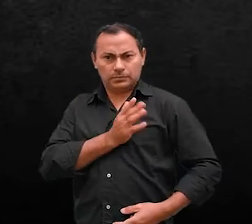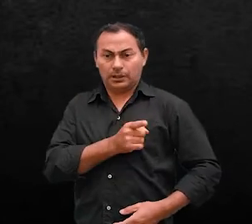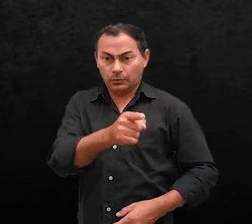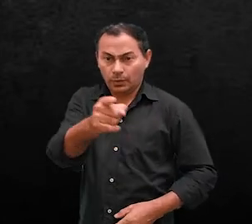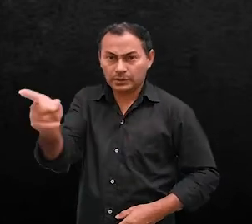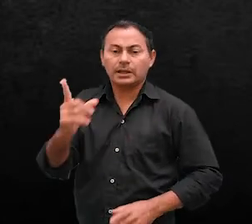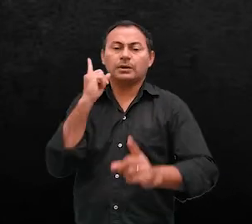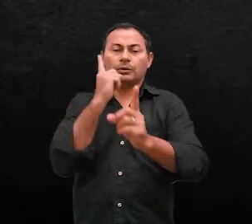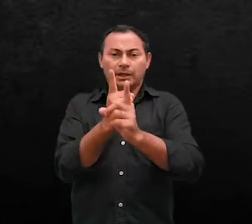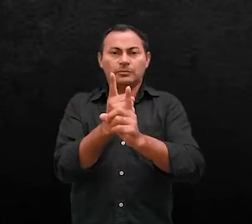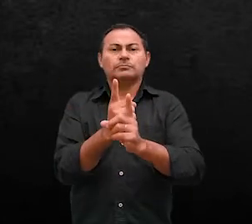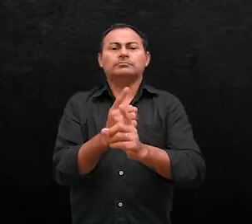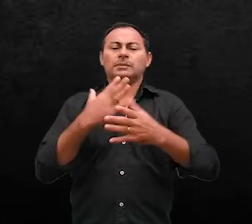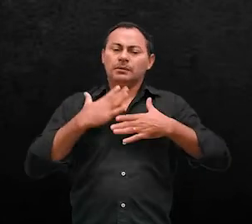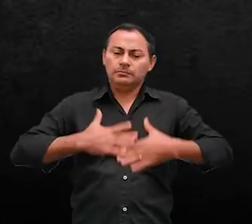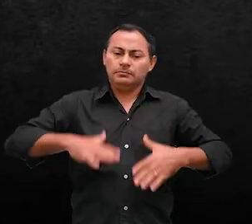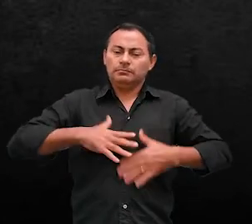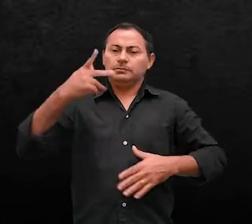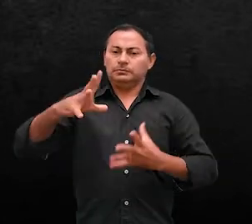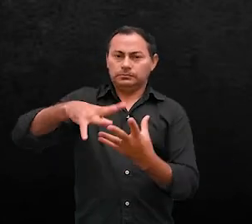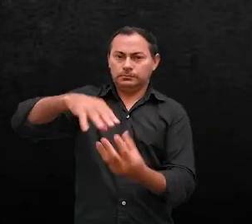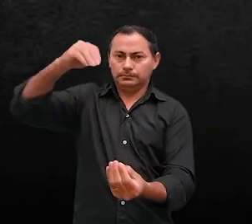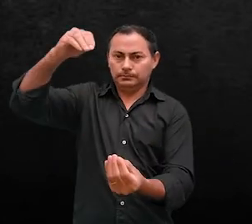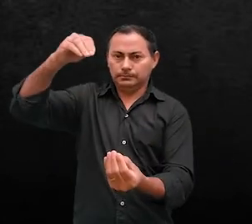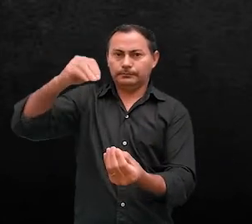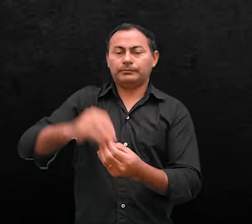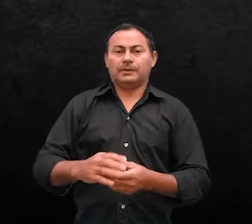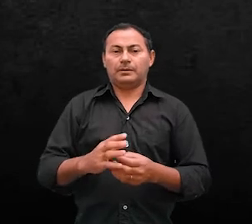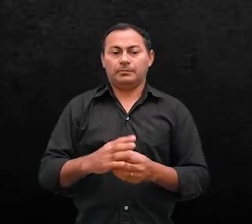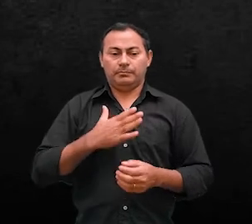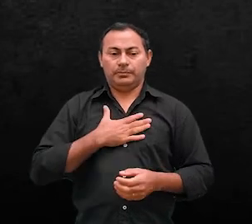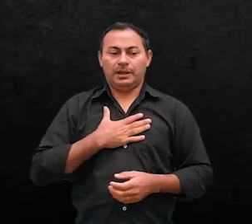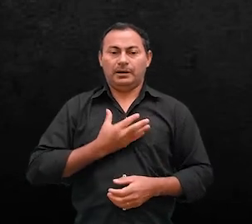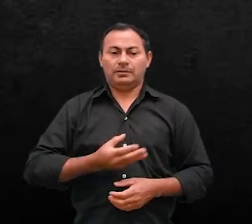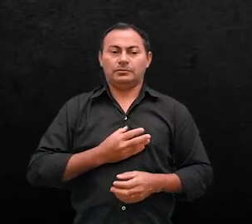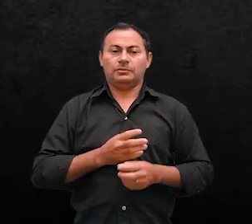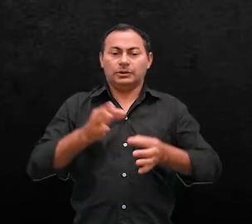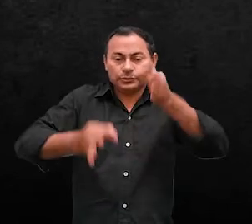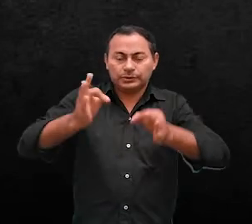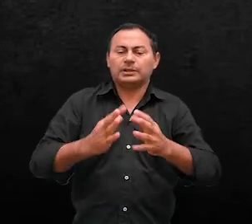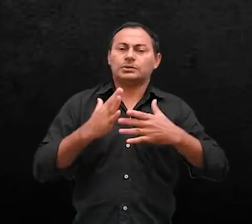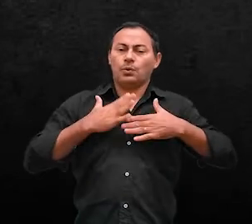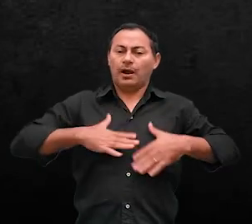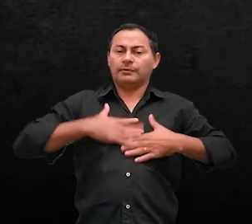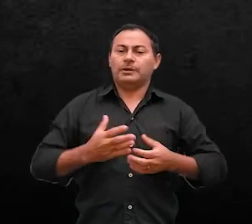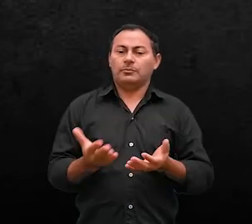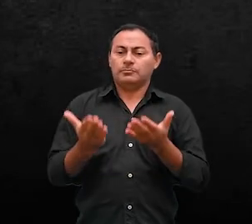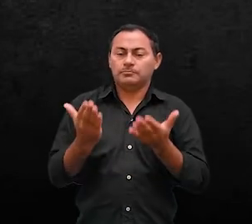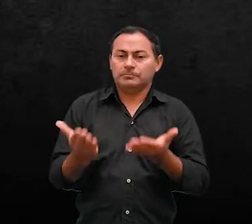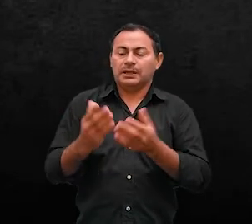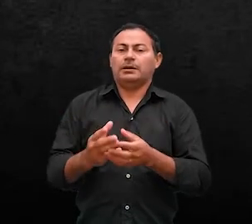e vocês encontrarão descanso para as suas almas pois o meu jugo é suave eo meu fardo